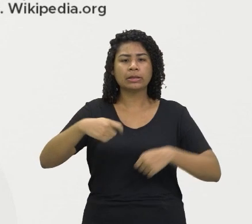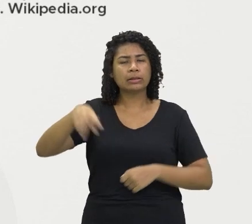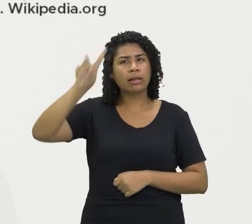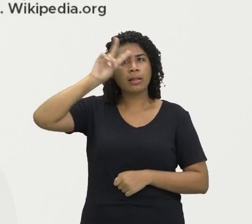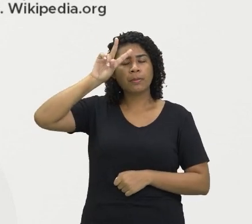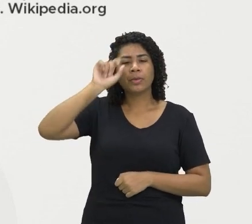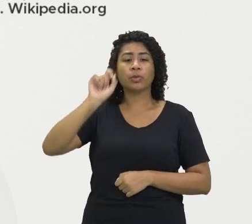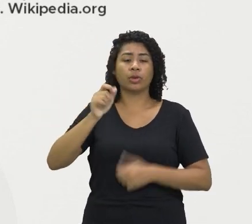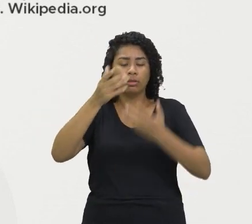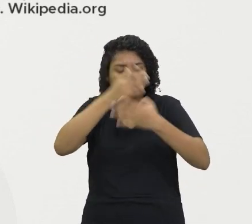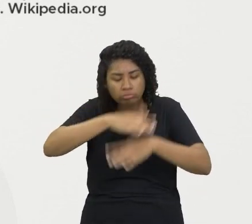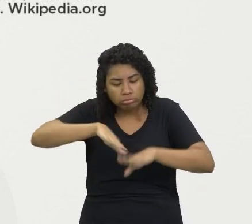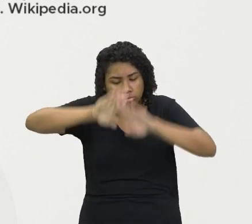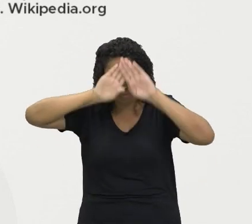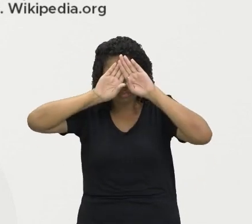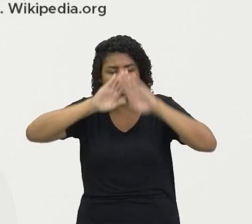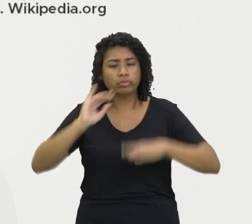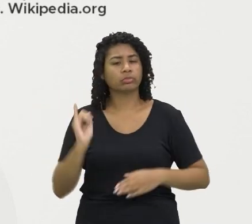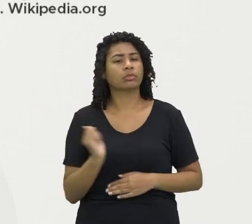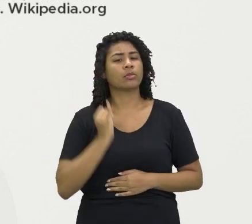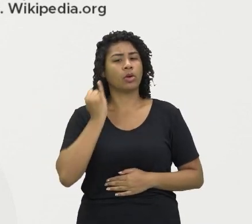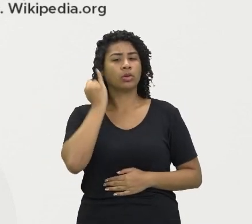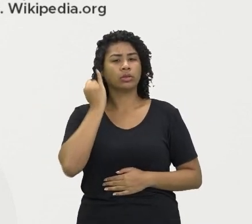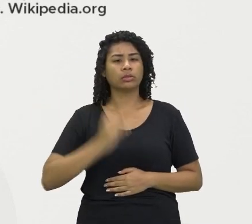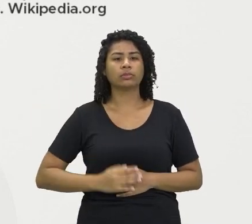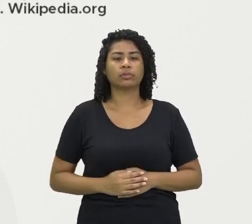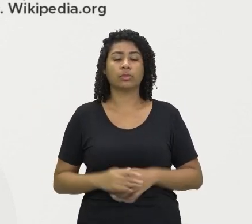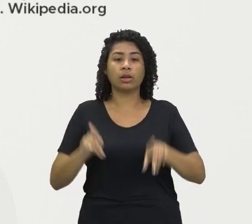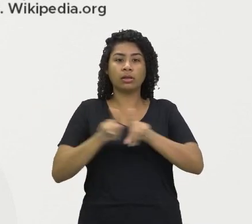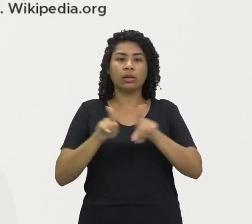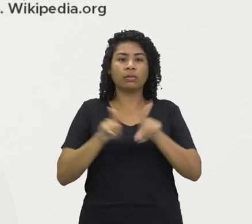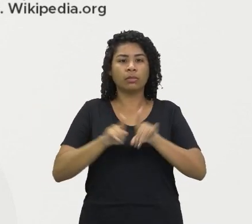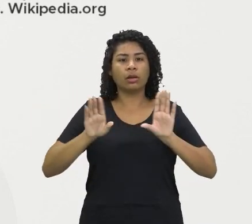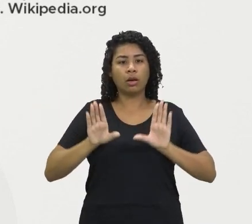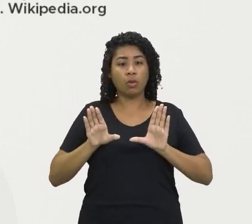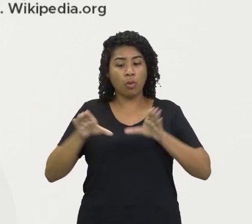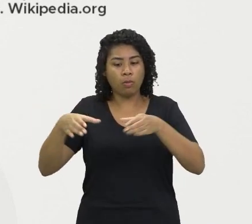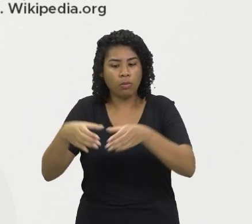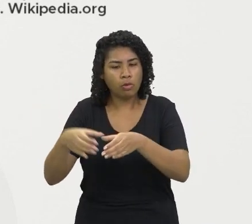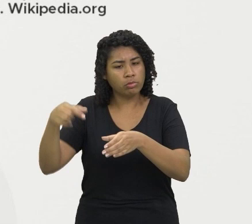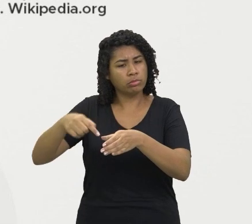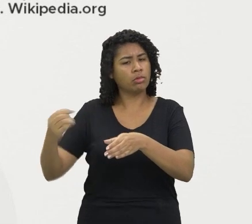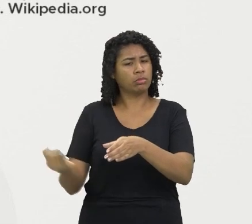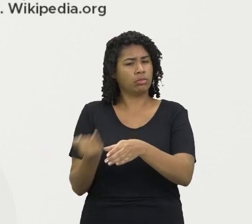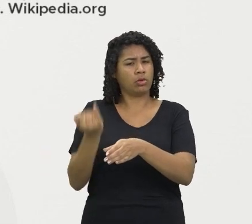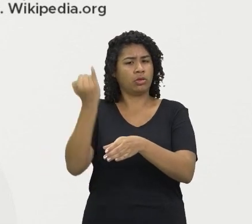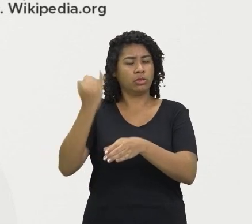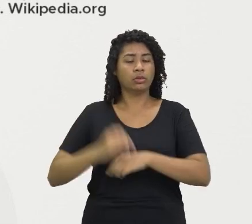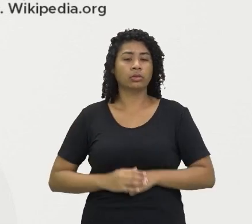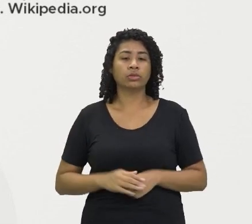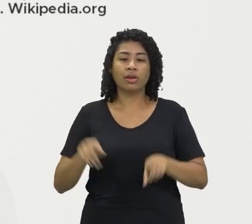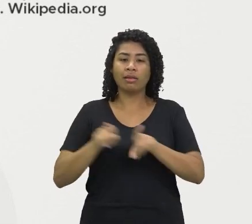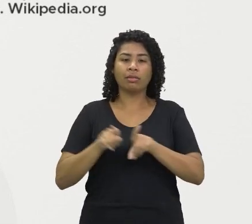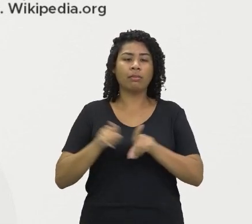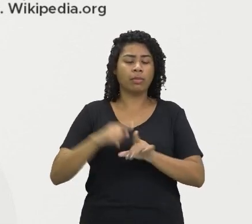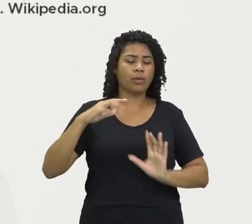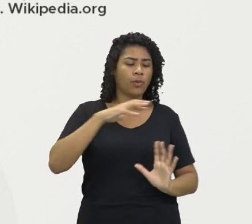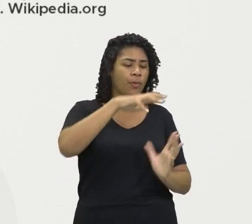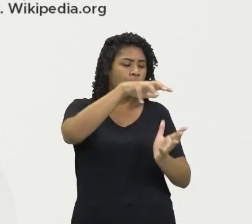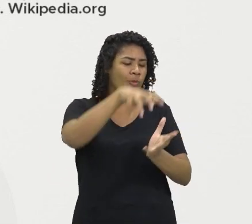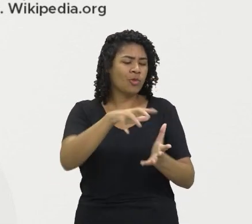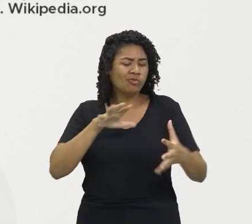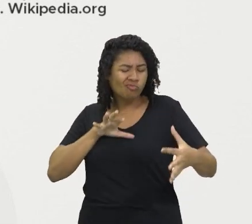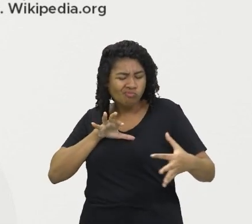os orixás, mas também a conexão com a comunidade e também com o cosmo, com o mundo,